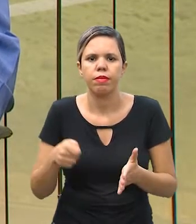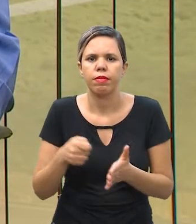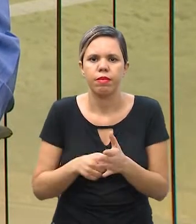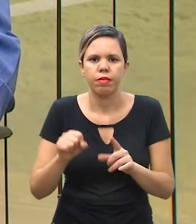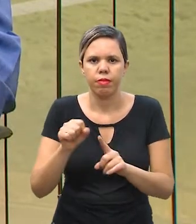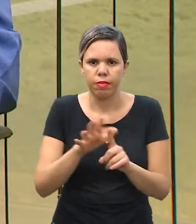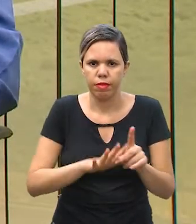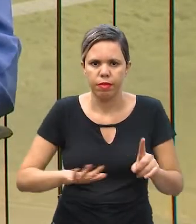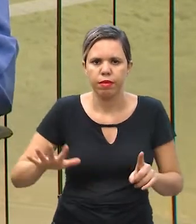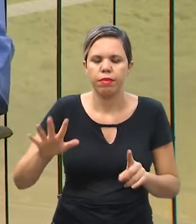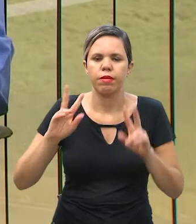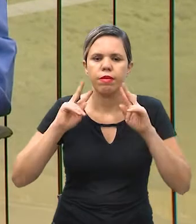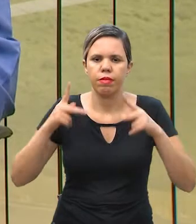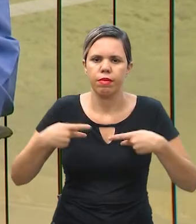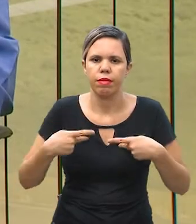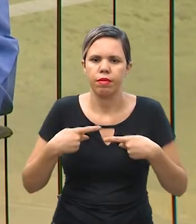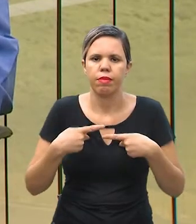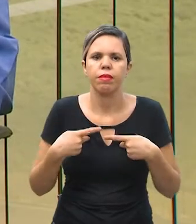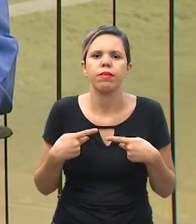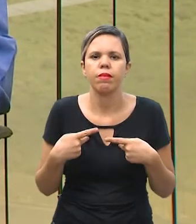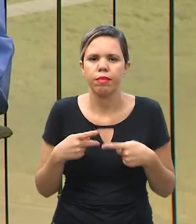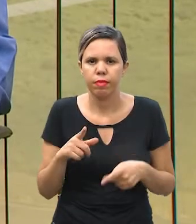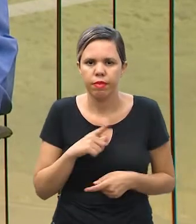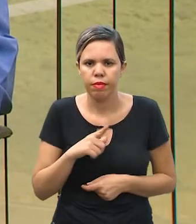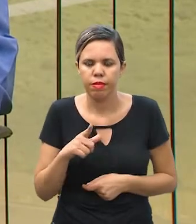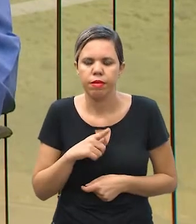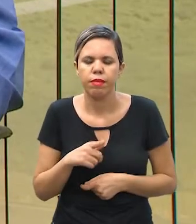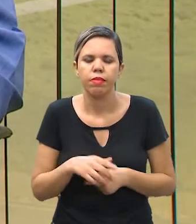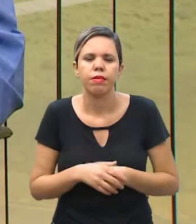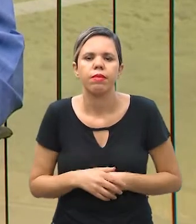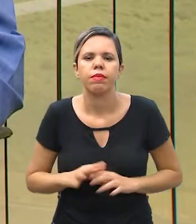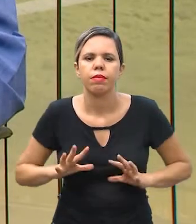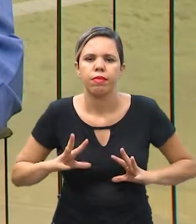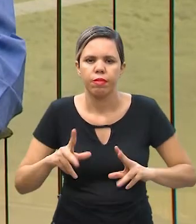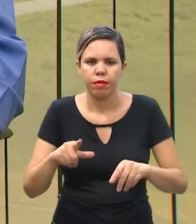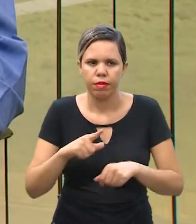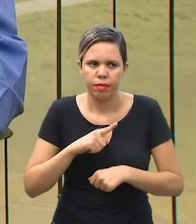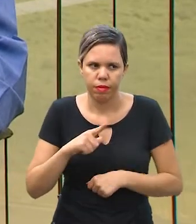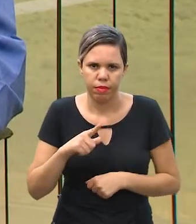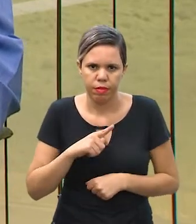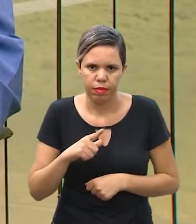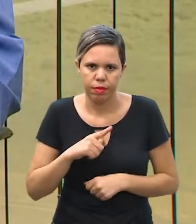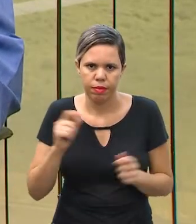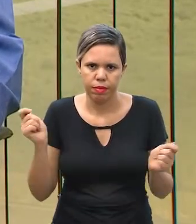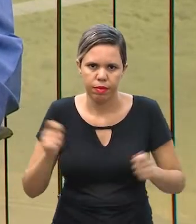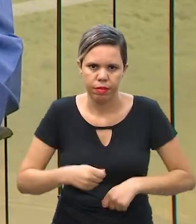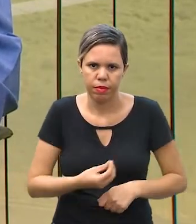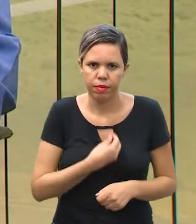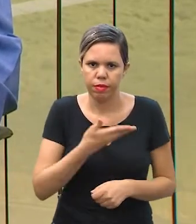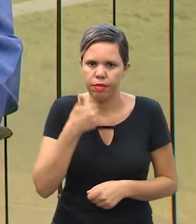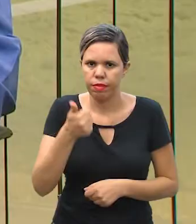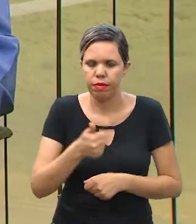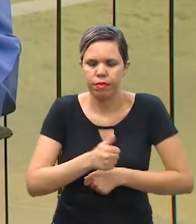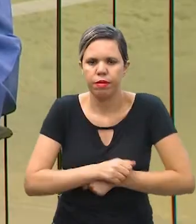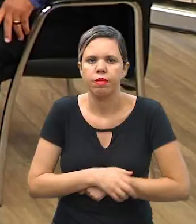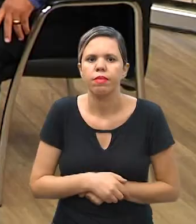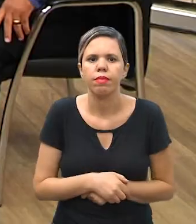por uma sociedade que seja igualitária, onde todos tenham o suficiente para viver e viver